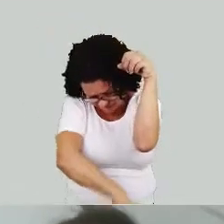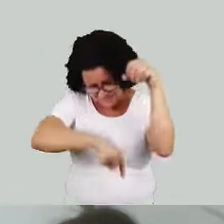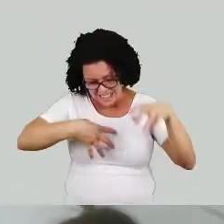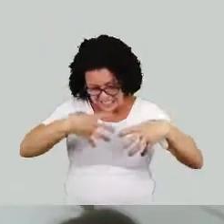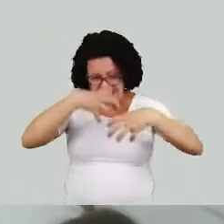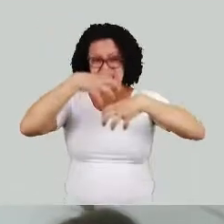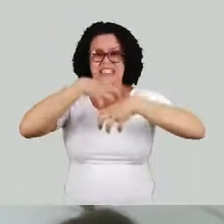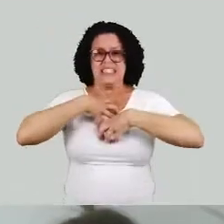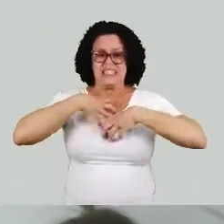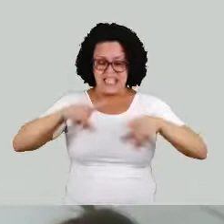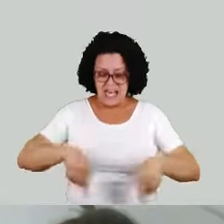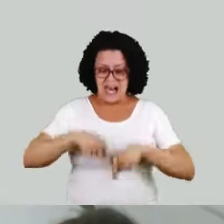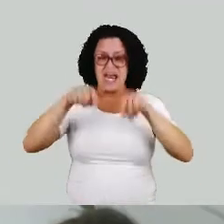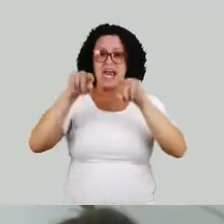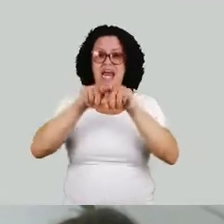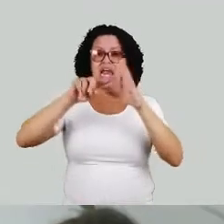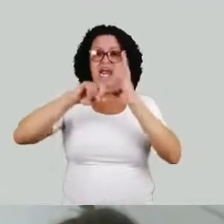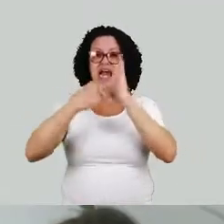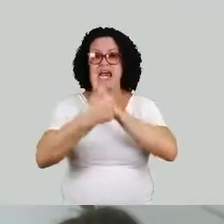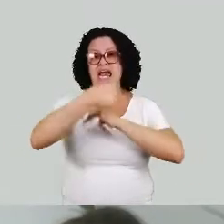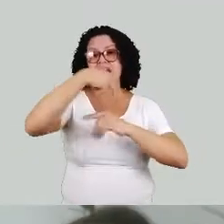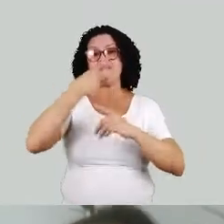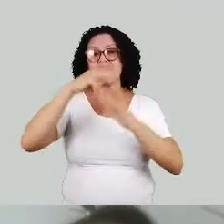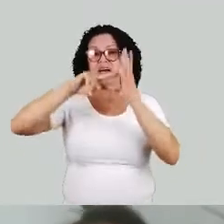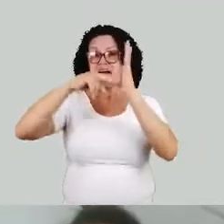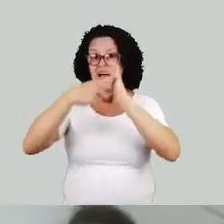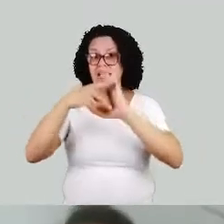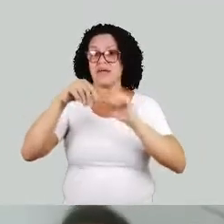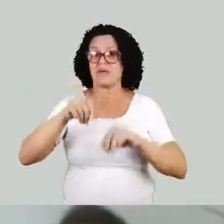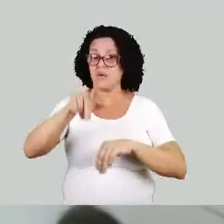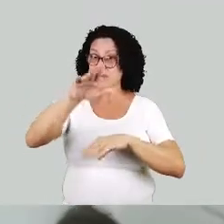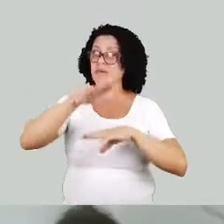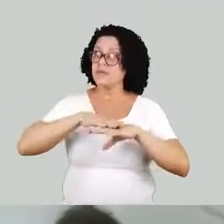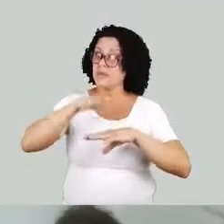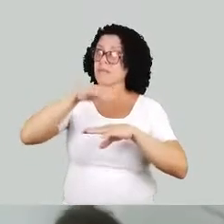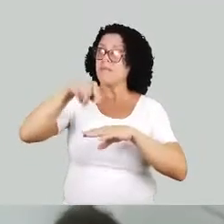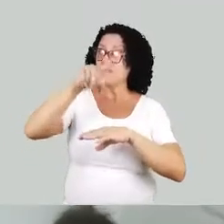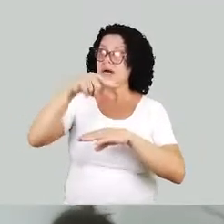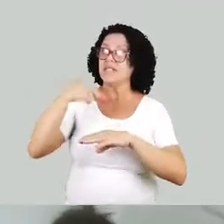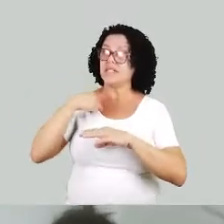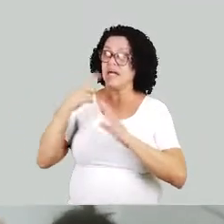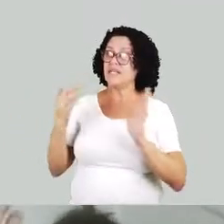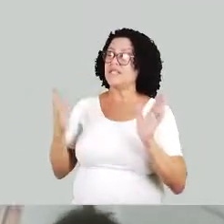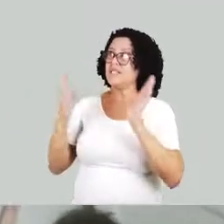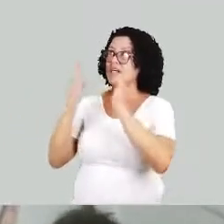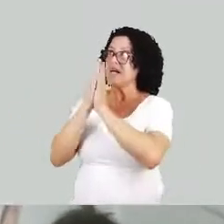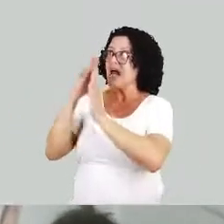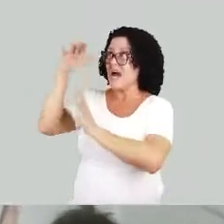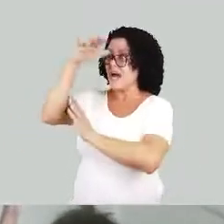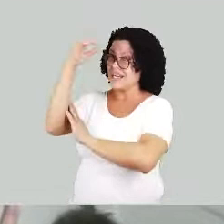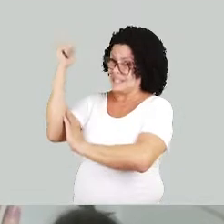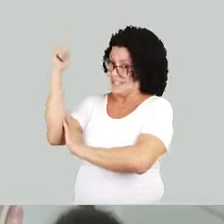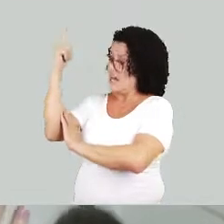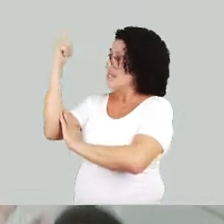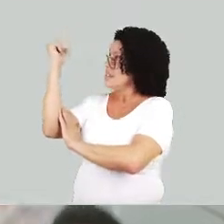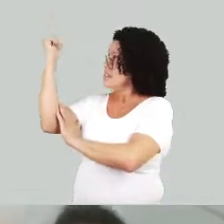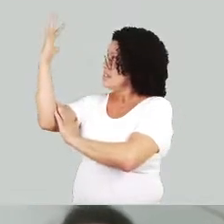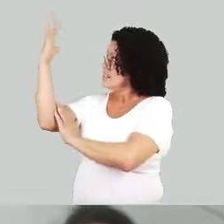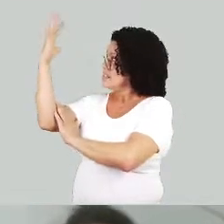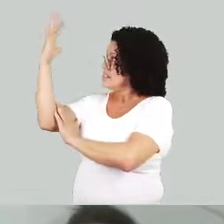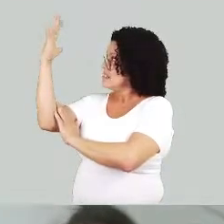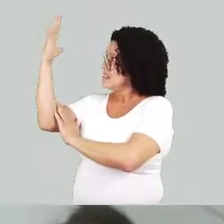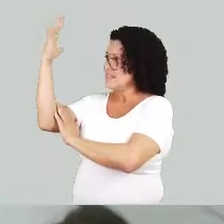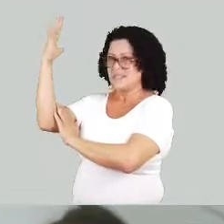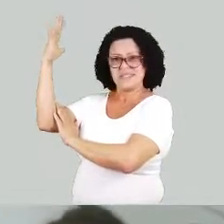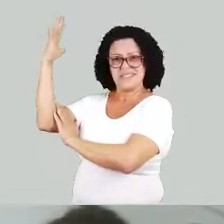de tocar os infernos. Quer dizer, quanto mais nos aproximamos da luz, mais